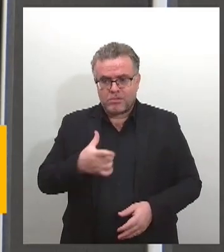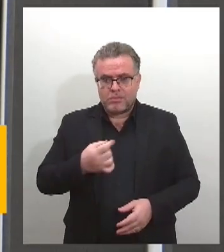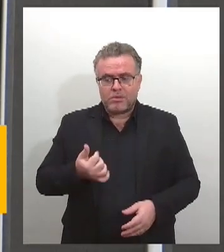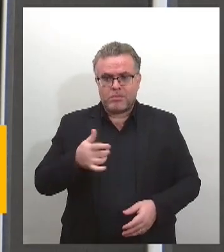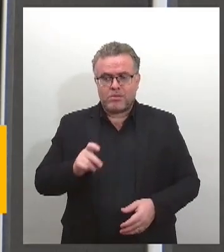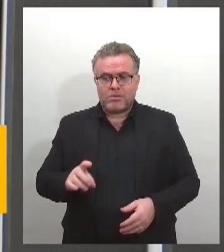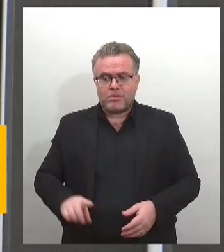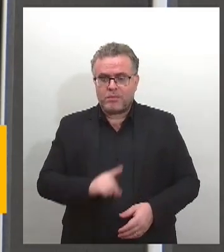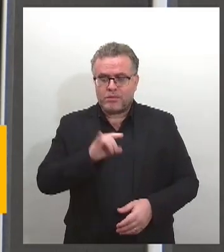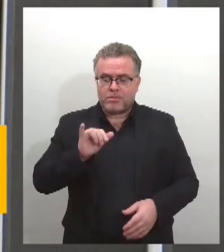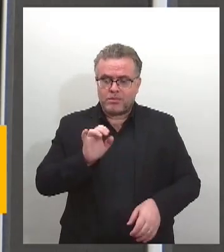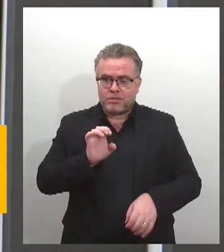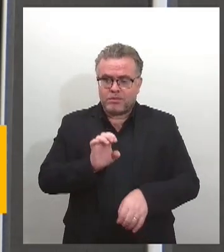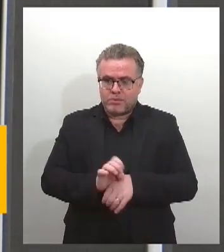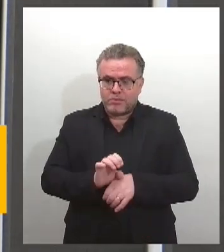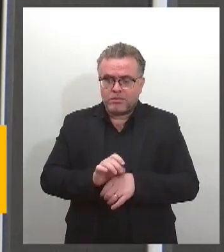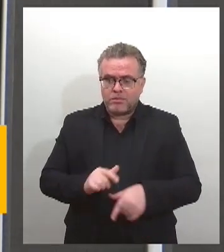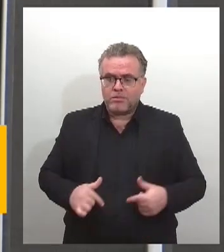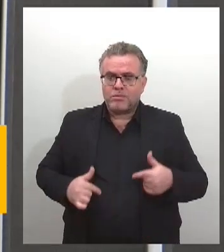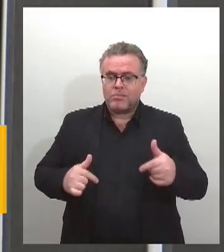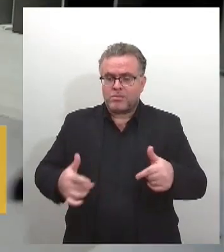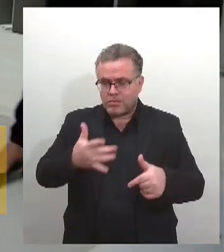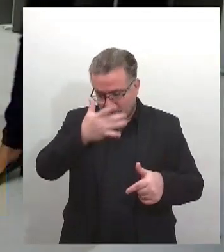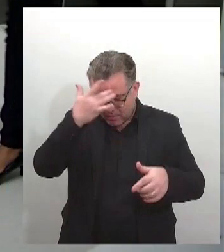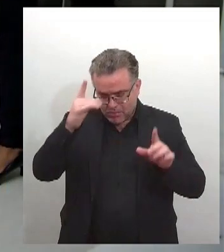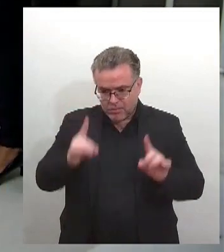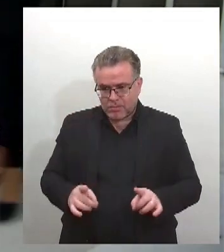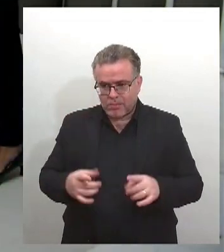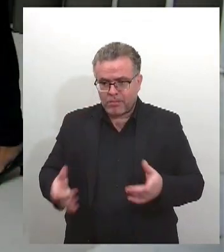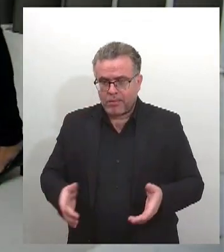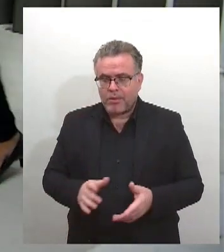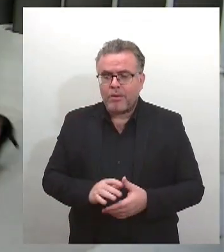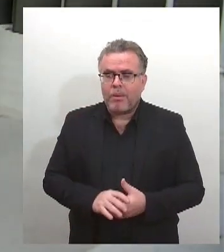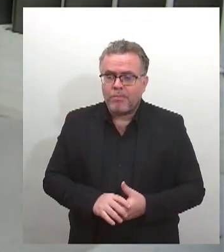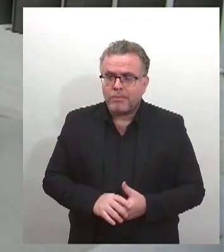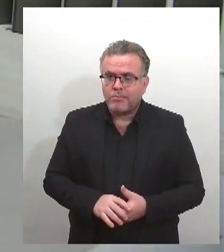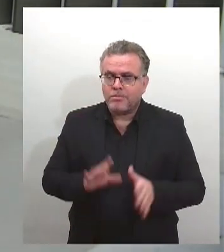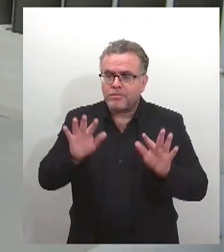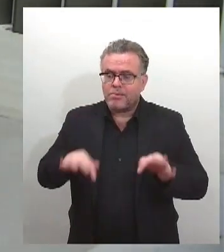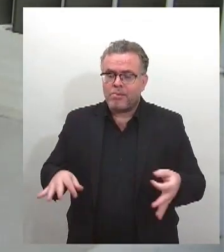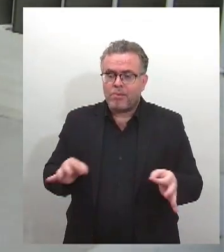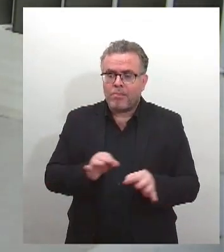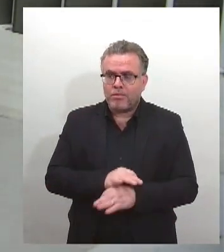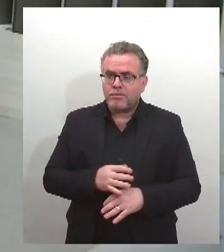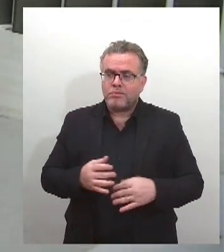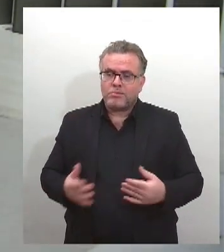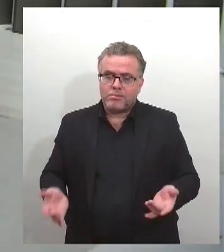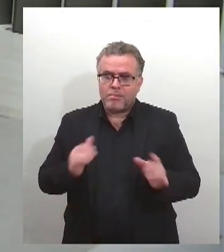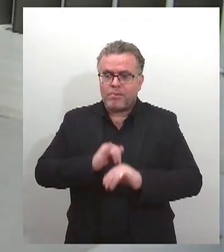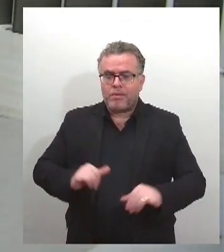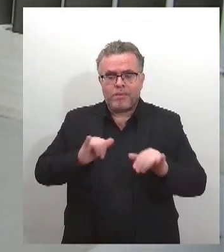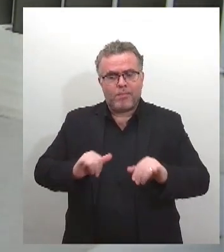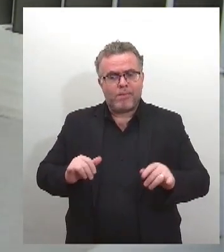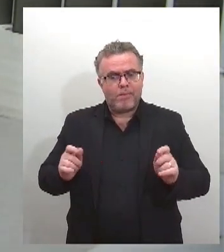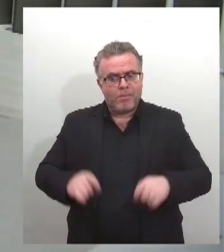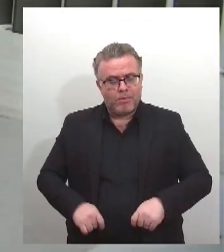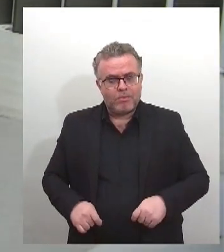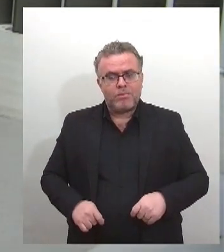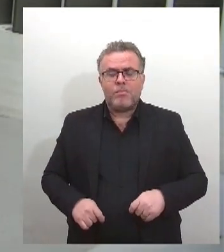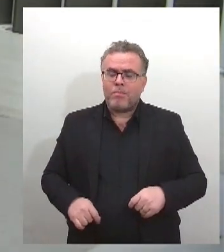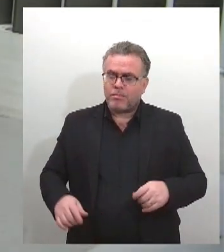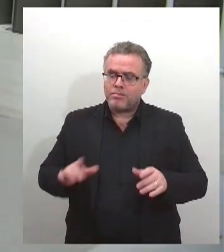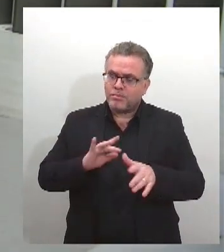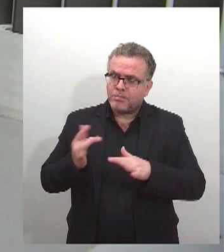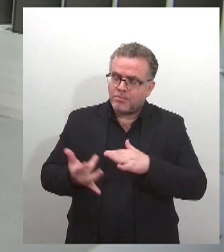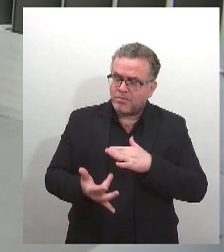Estadual de Luta da Pessoa com Deficiência. E a gente fica por aqui. Outras notícias você confere em nossas redes sociais, no Face,